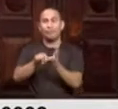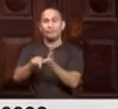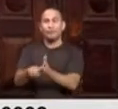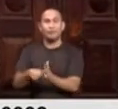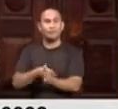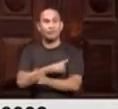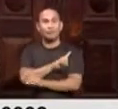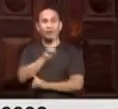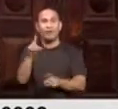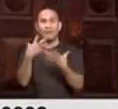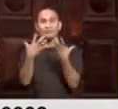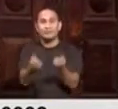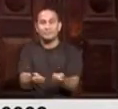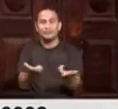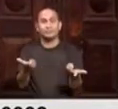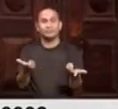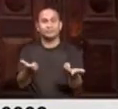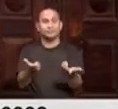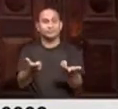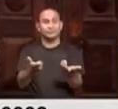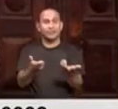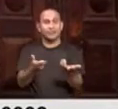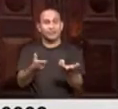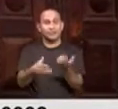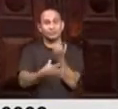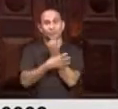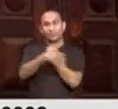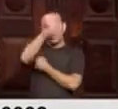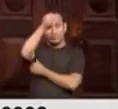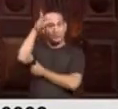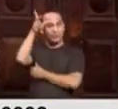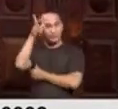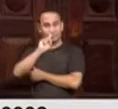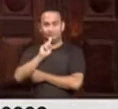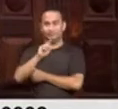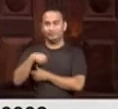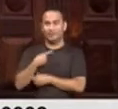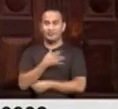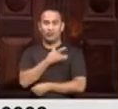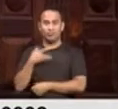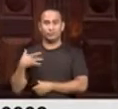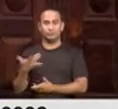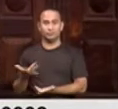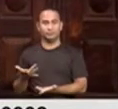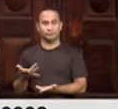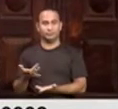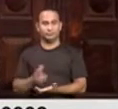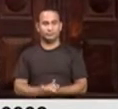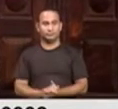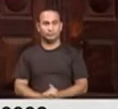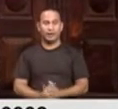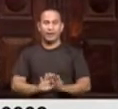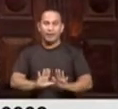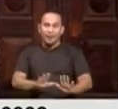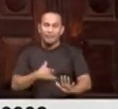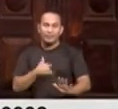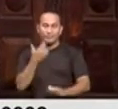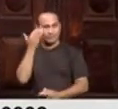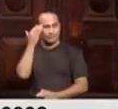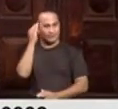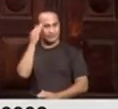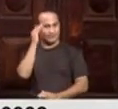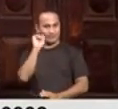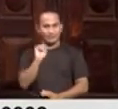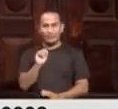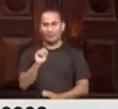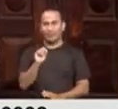algo relevante para a crise de segurança pública, não é algo relevante para a crise da educação e para a saúde. Ah, mas aqui dentro da